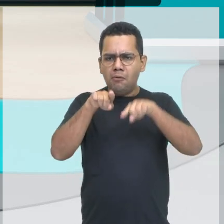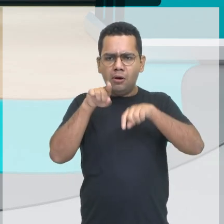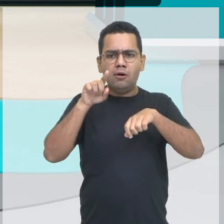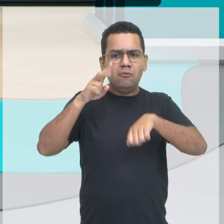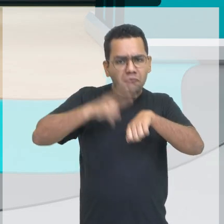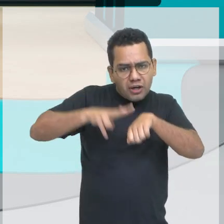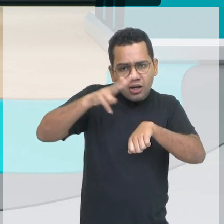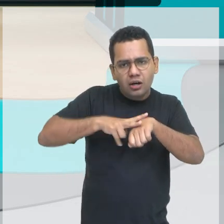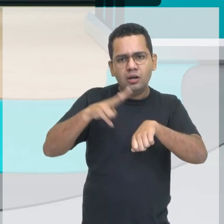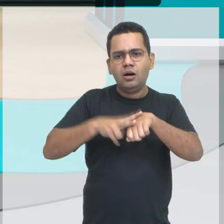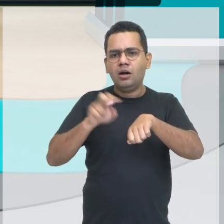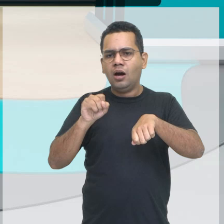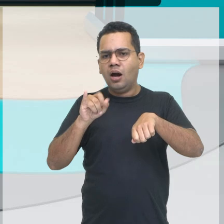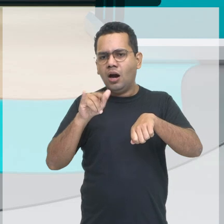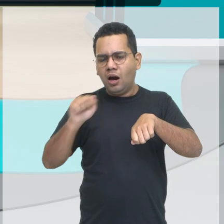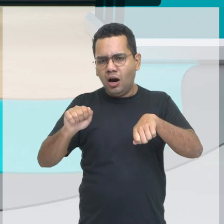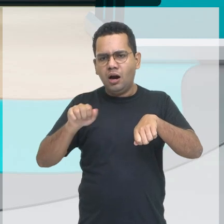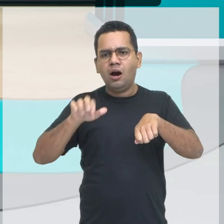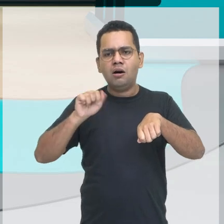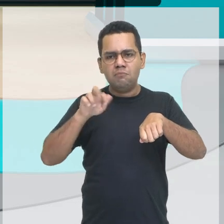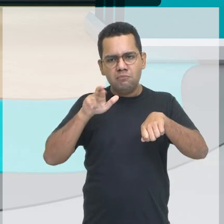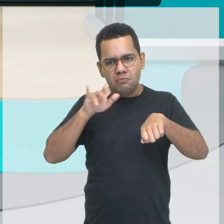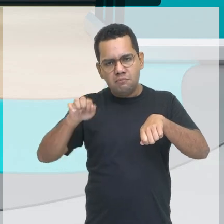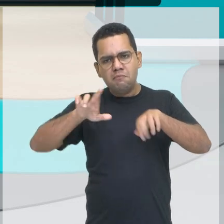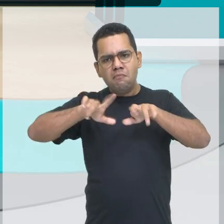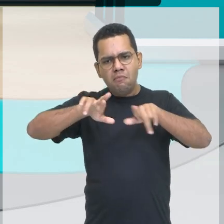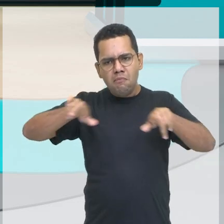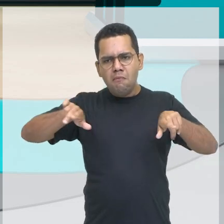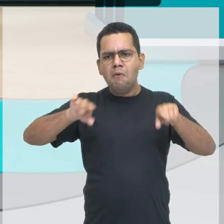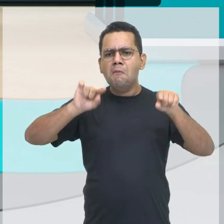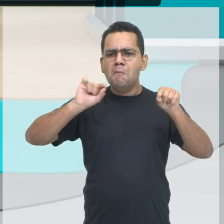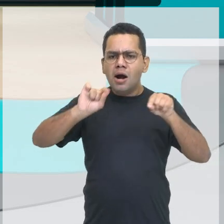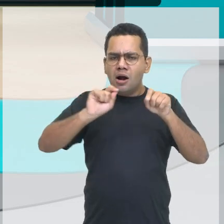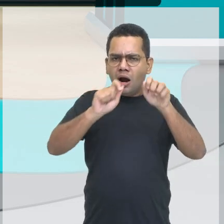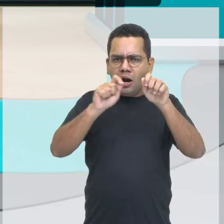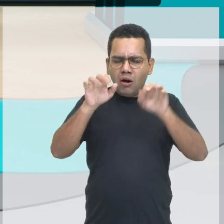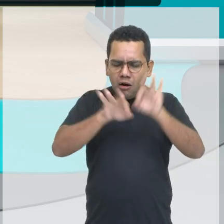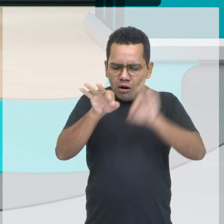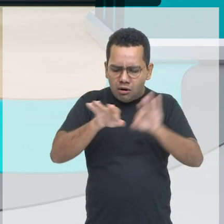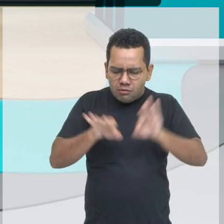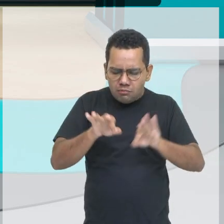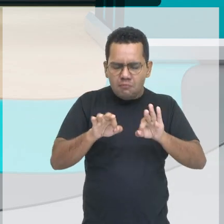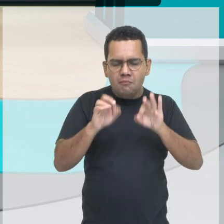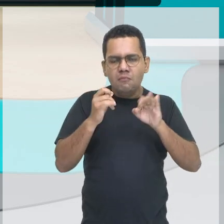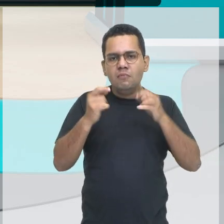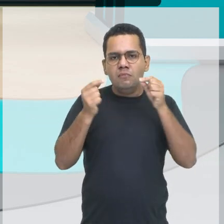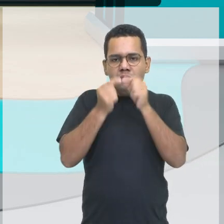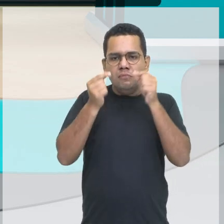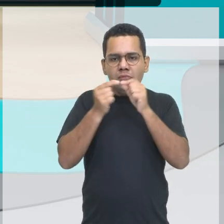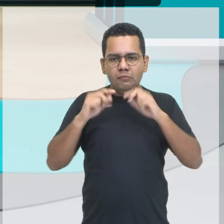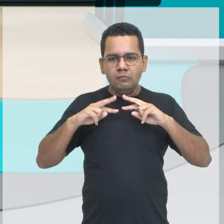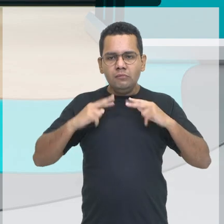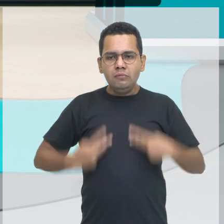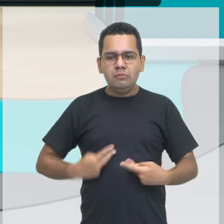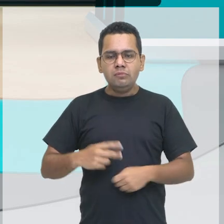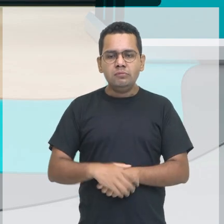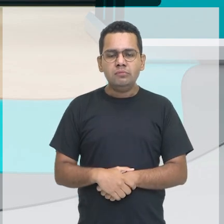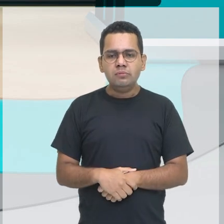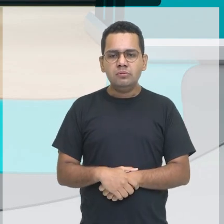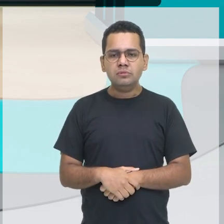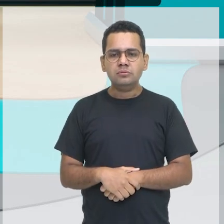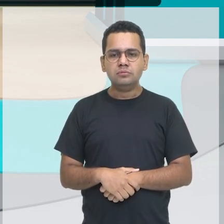textura parecida com humanos reais pela penetração de luz nessas